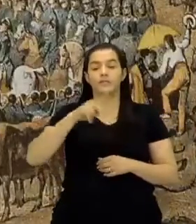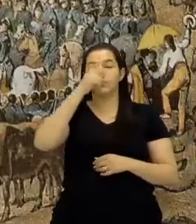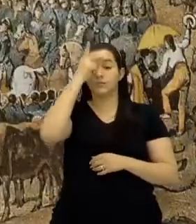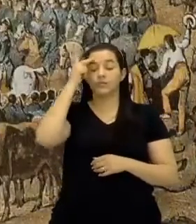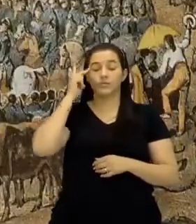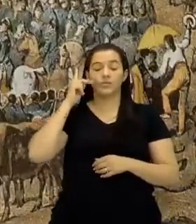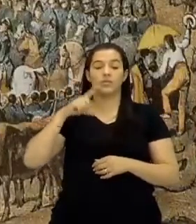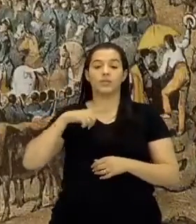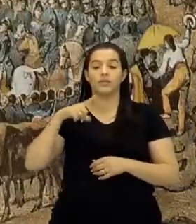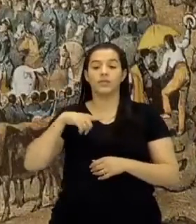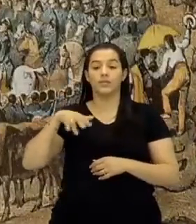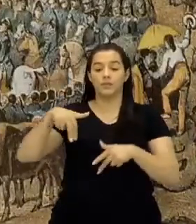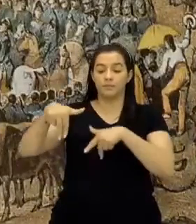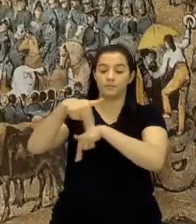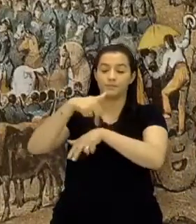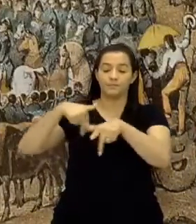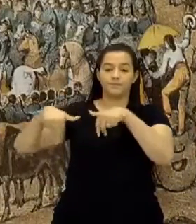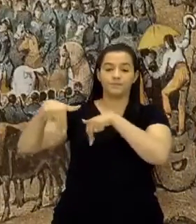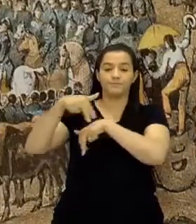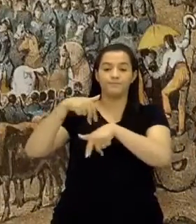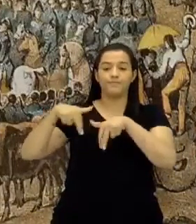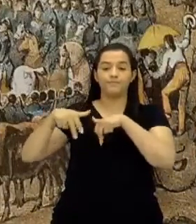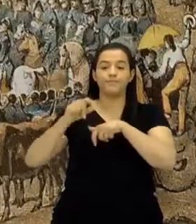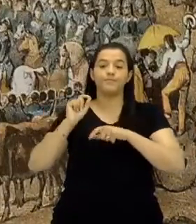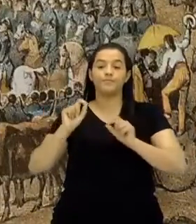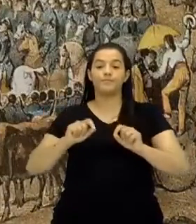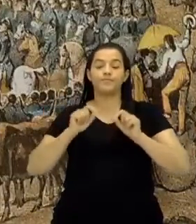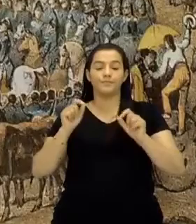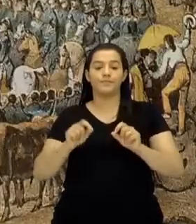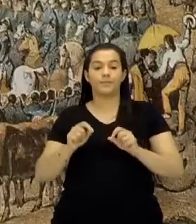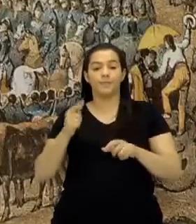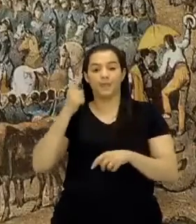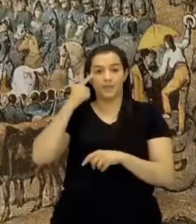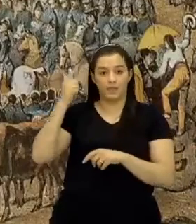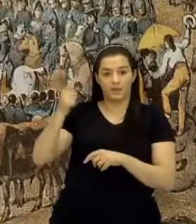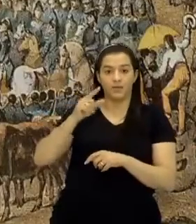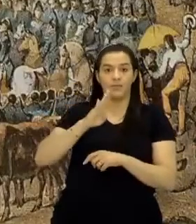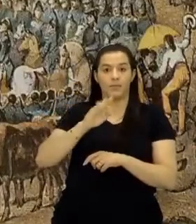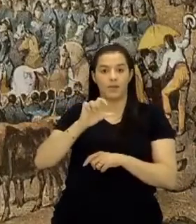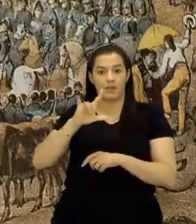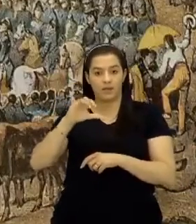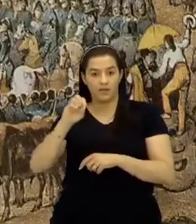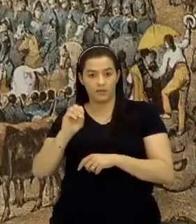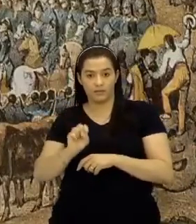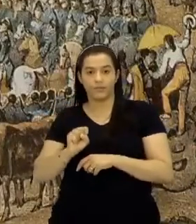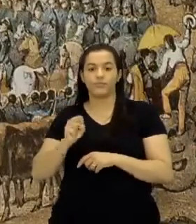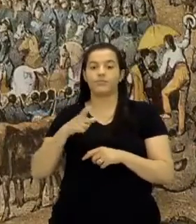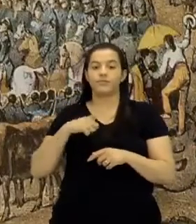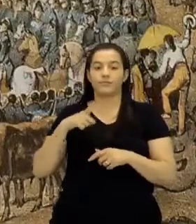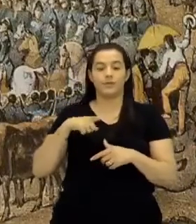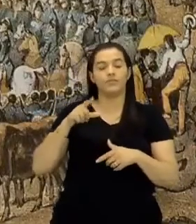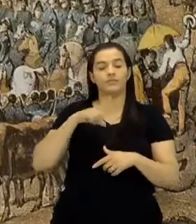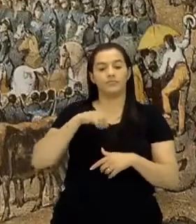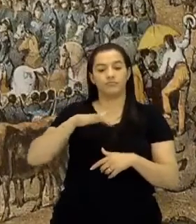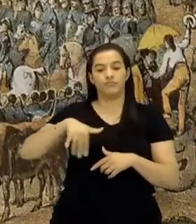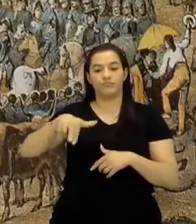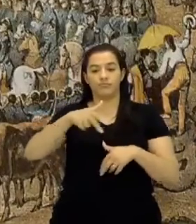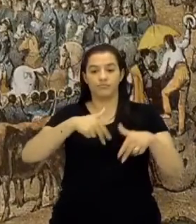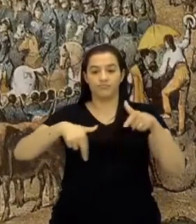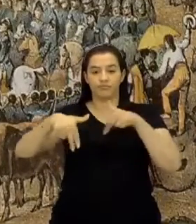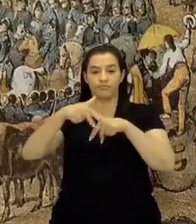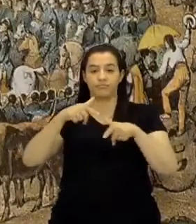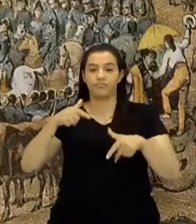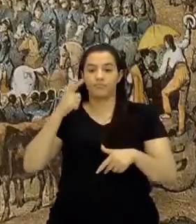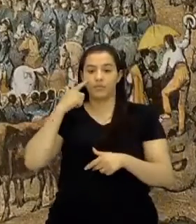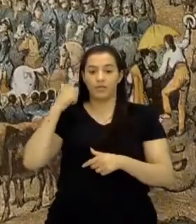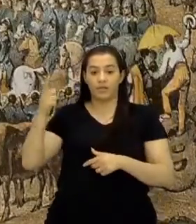que estão nessa cena, né? A gente tem... Lembra que eu falei que tinha os balaios? Assim, ó, balaios. Nós